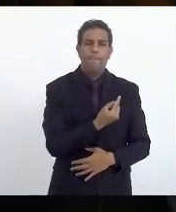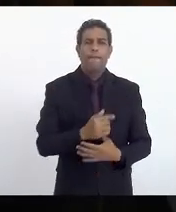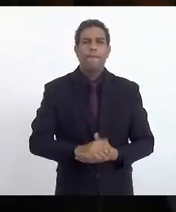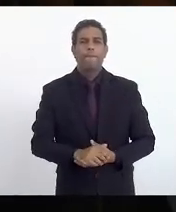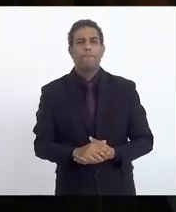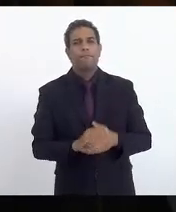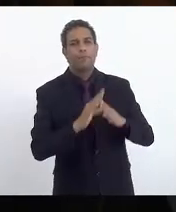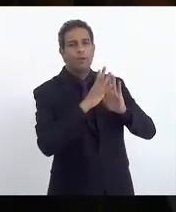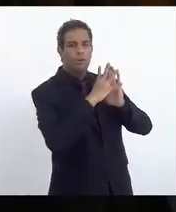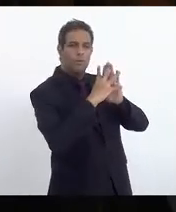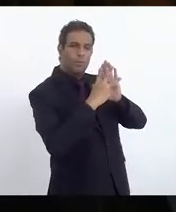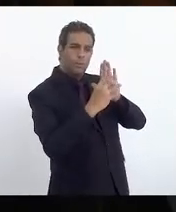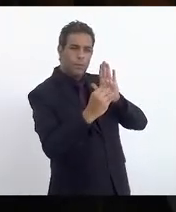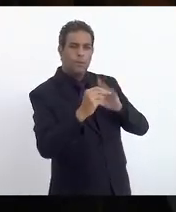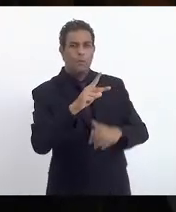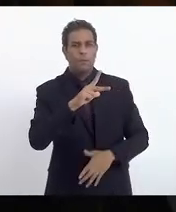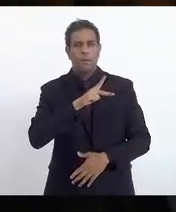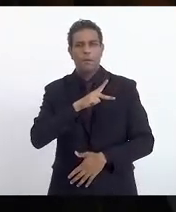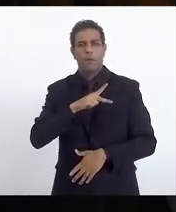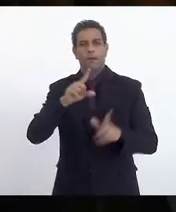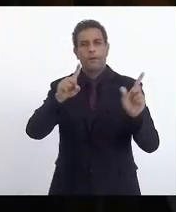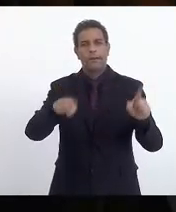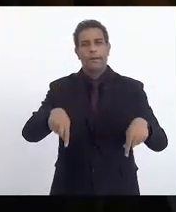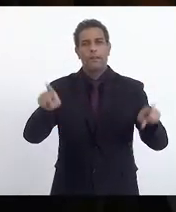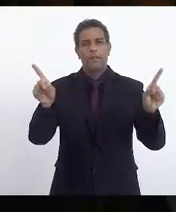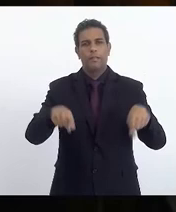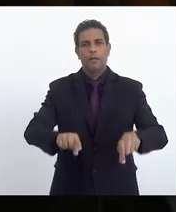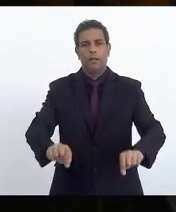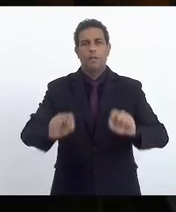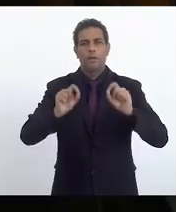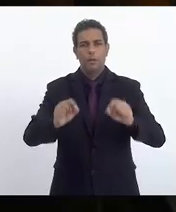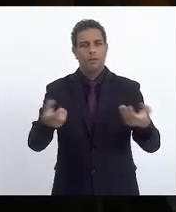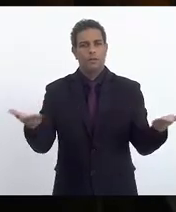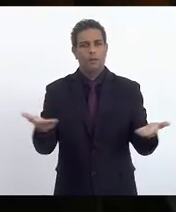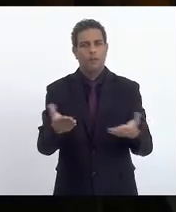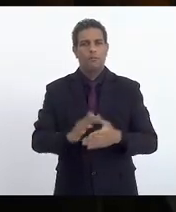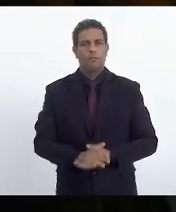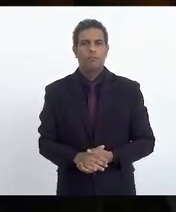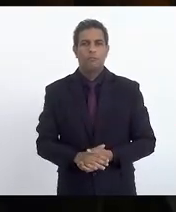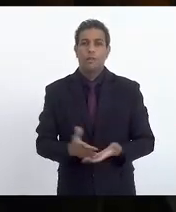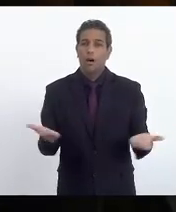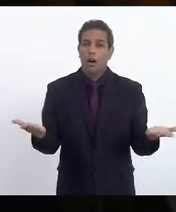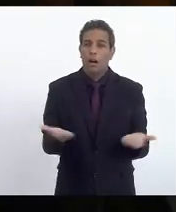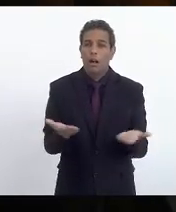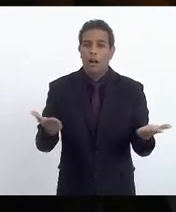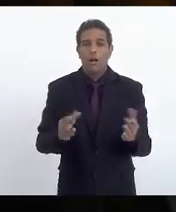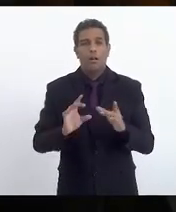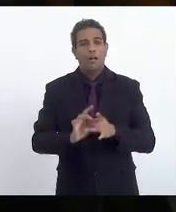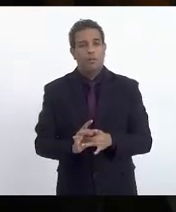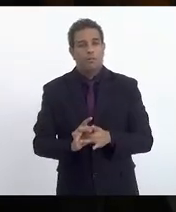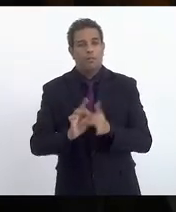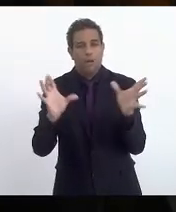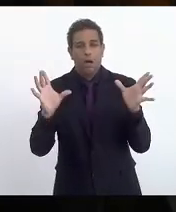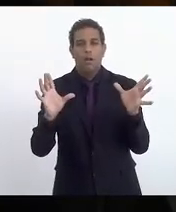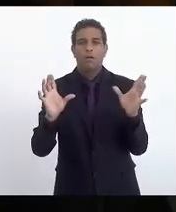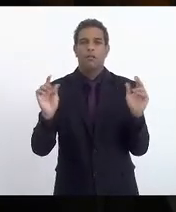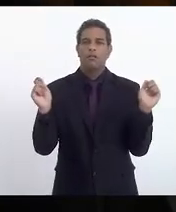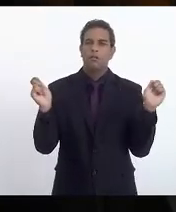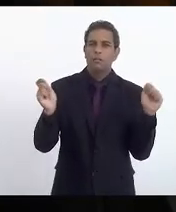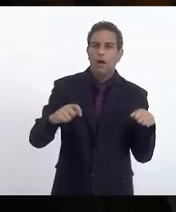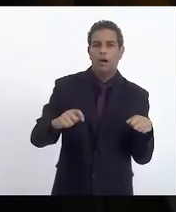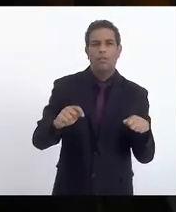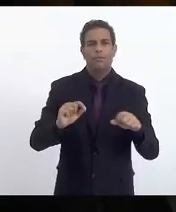o modelo de privatização fracassou retumbantemente nesse setor pelo menos agora eles estão abrindo a possibilidade